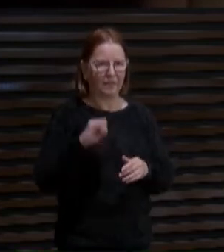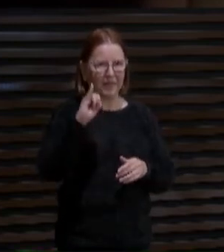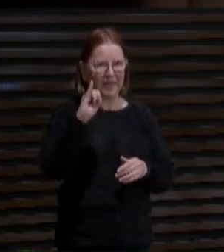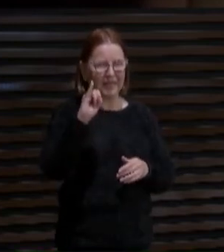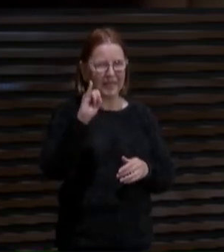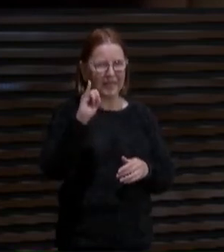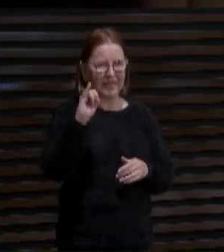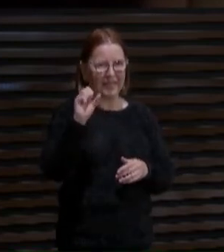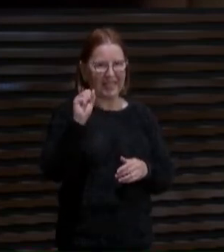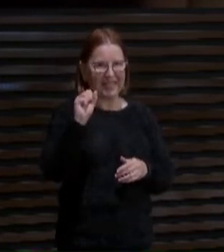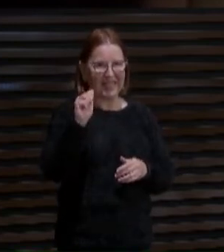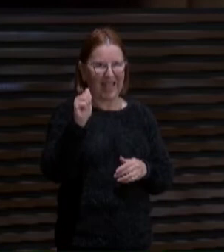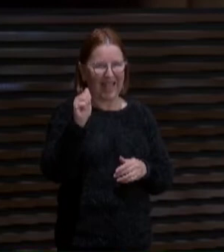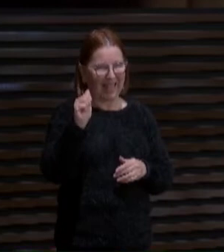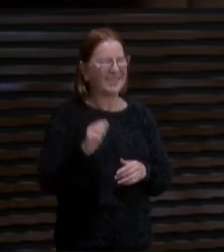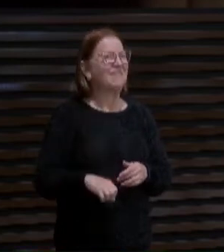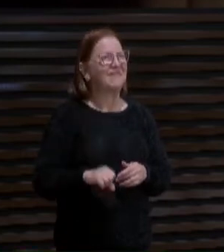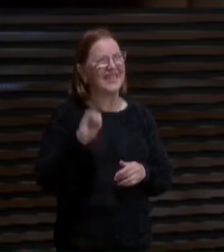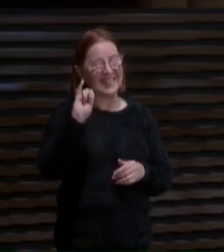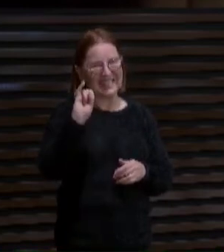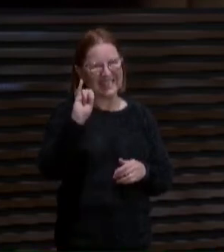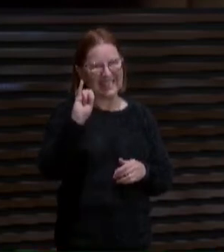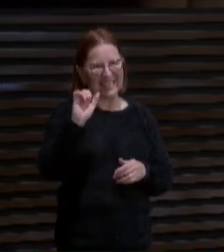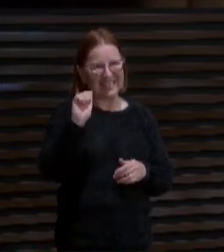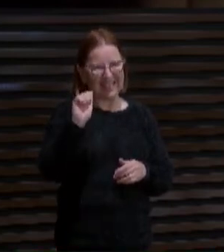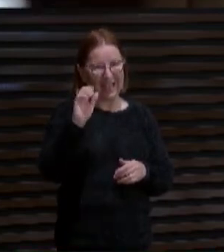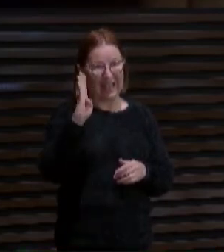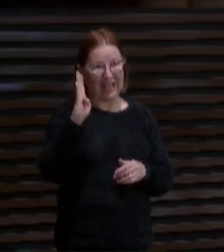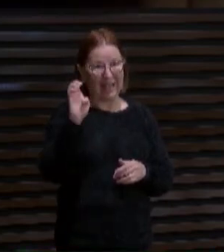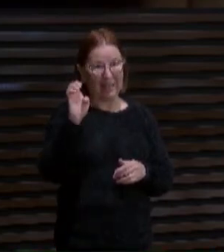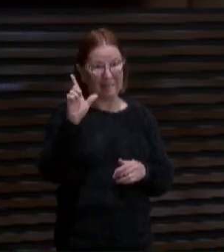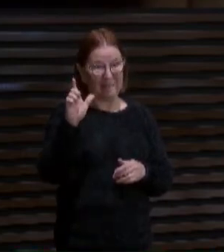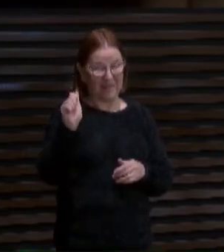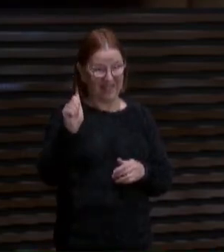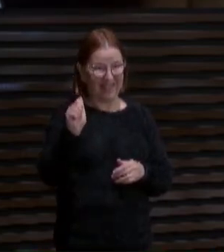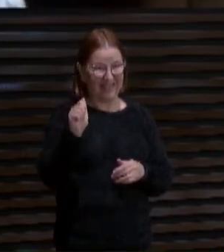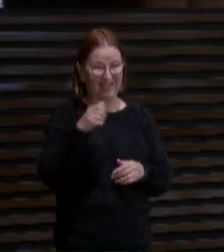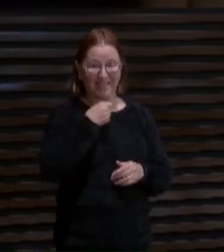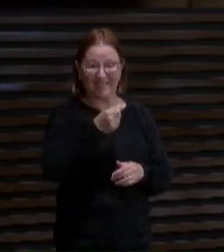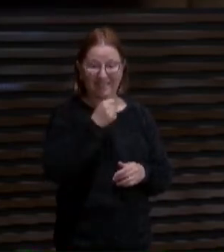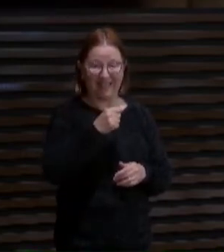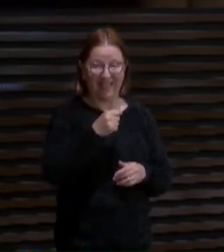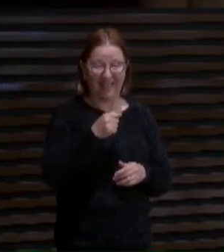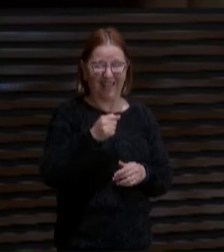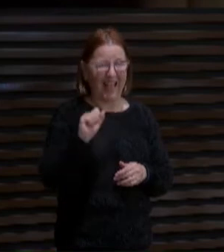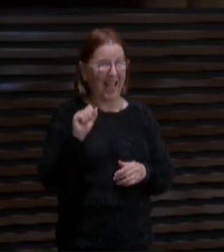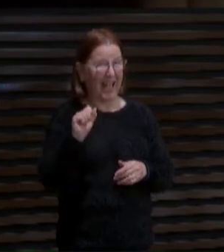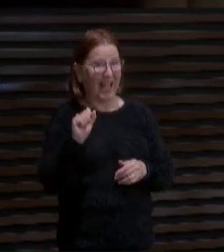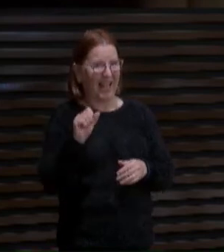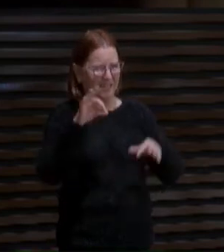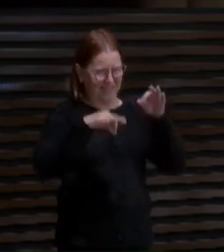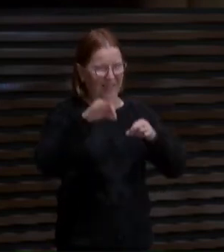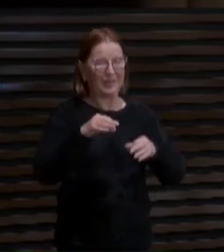repórter que foi entrevistado e no meio disso houve um assassinato E aí as equipes eu faço